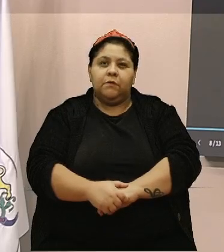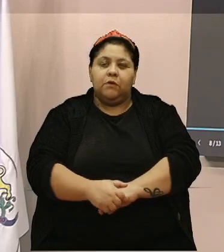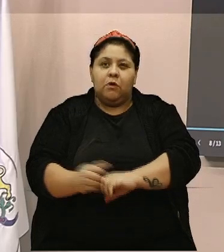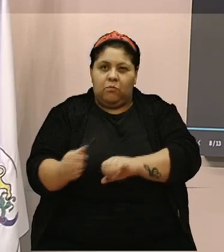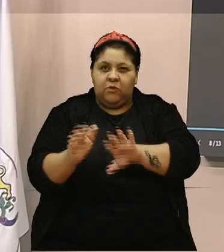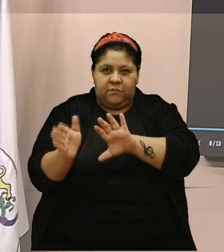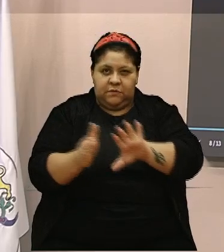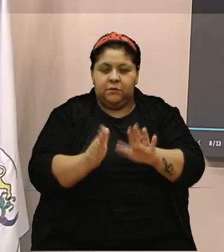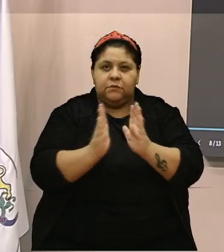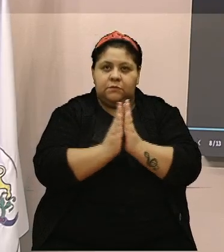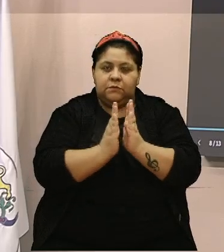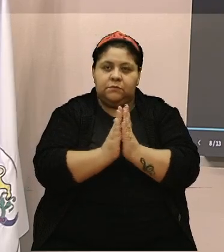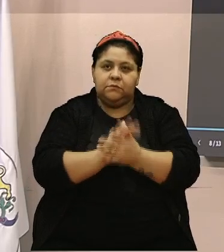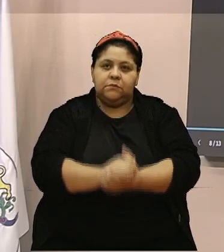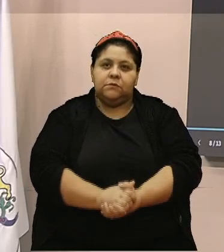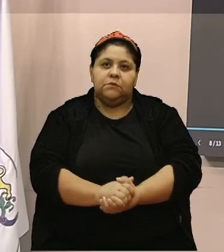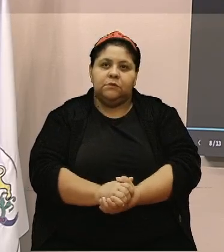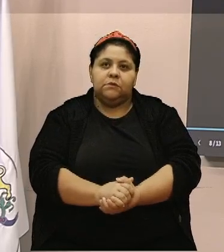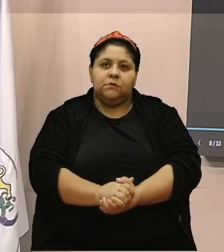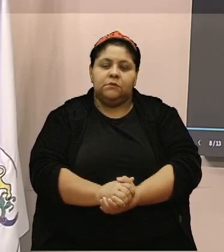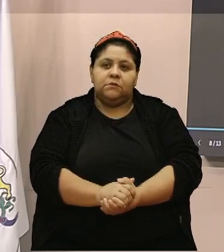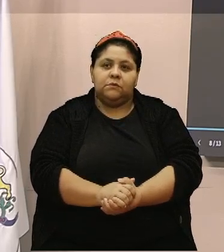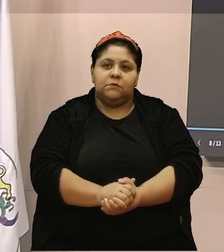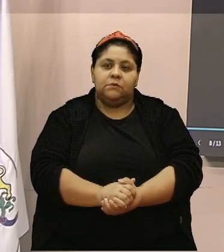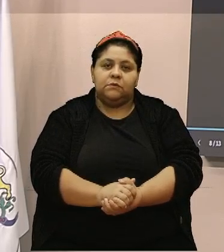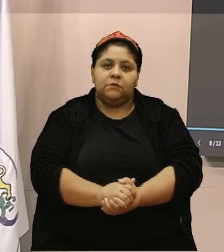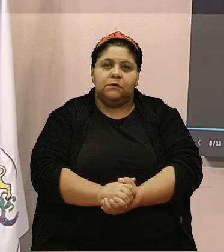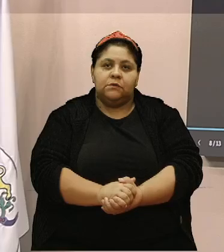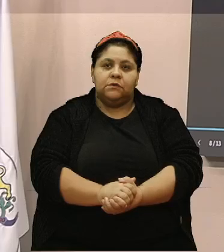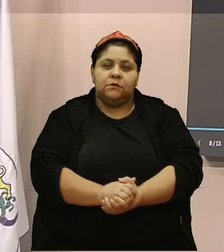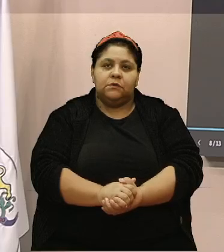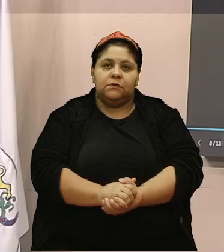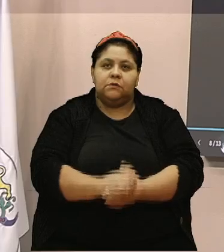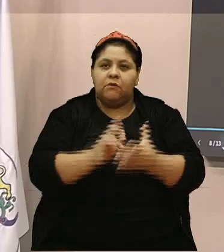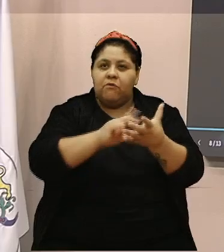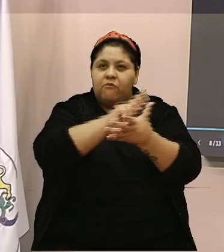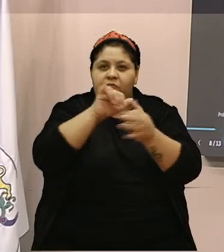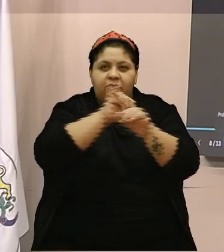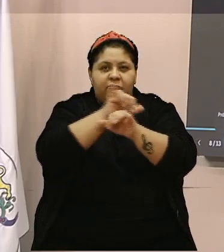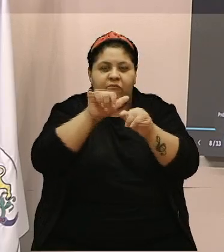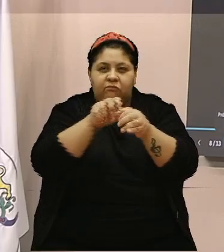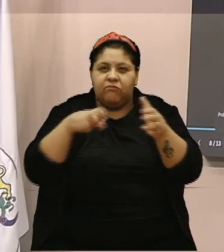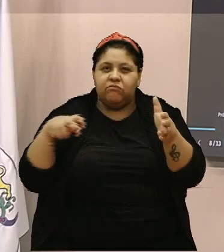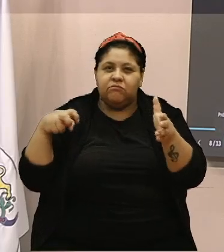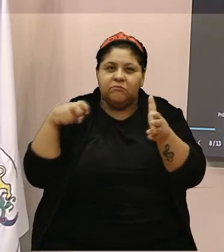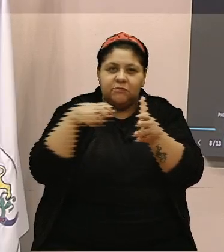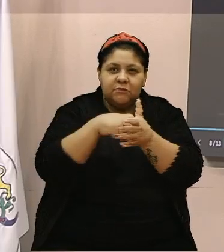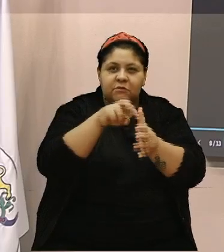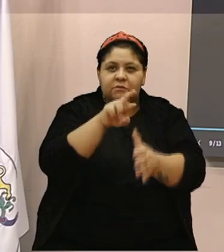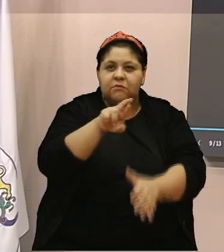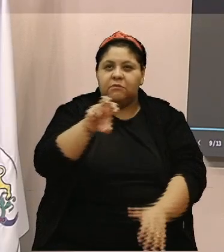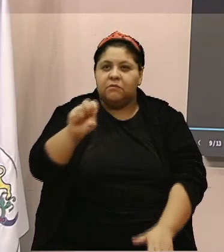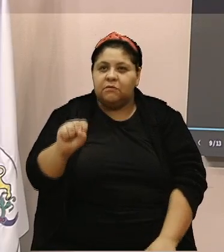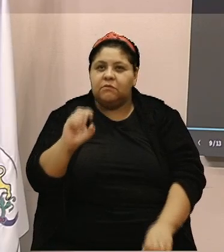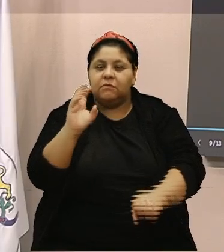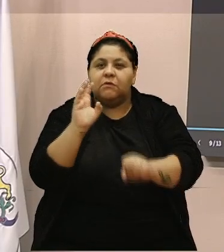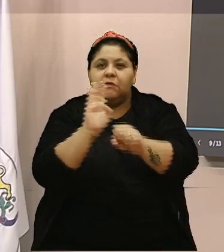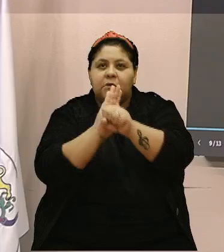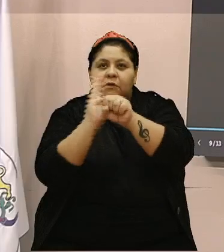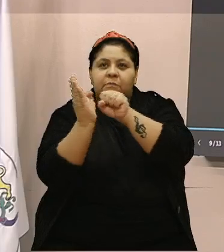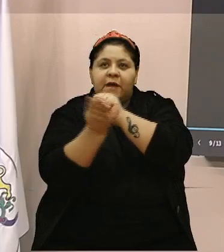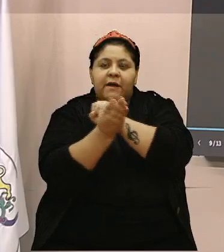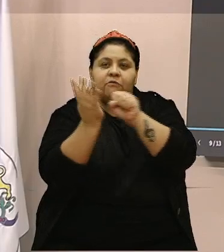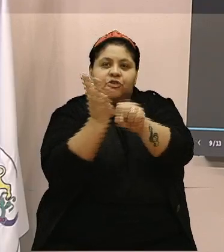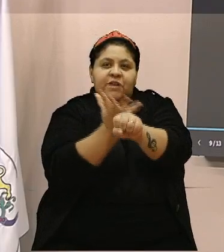Fábio, por favor. Ó, são várias notícias aí de acidente. Ó, ali, ó, na RS, bairro Jardim das